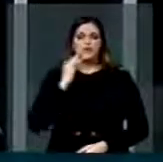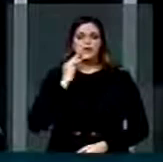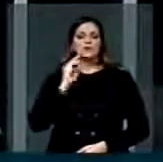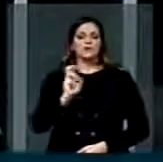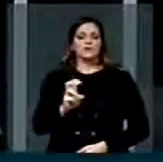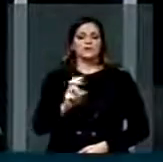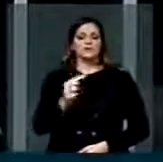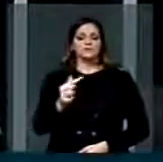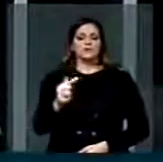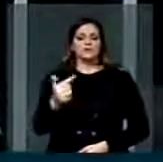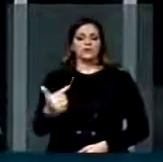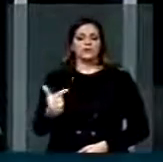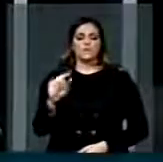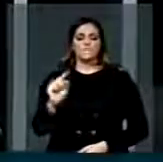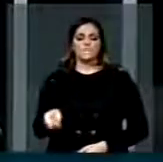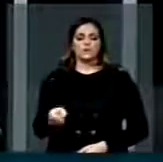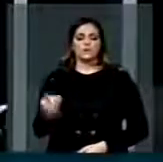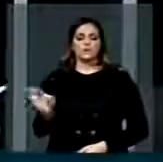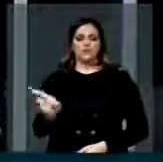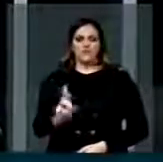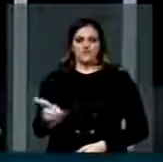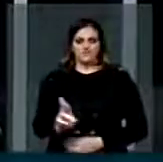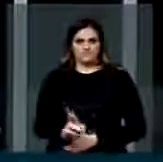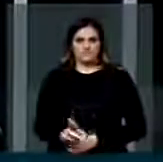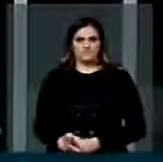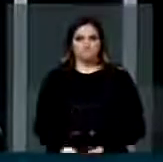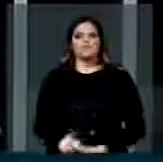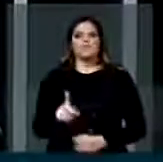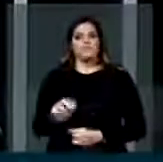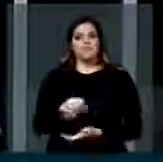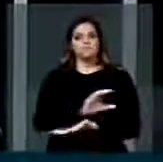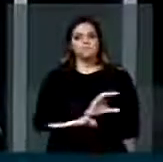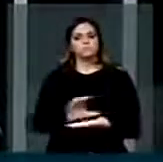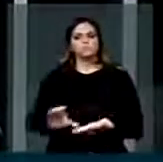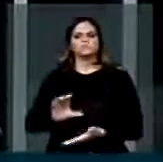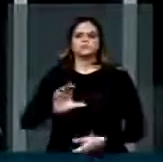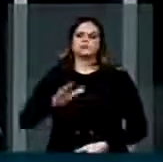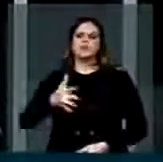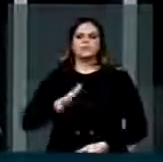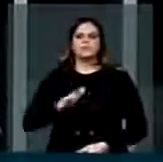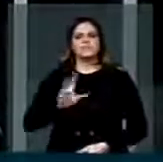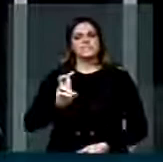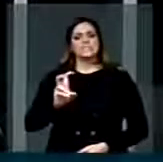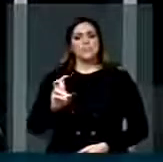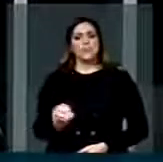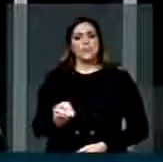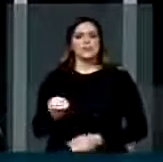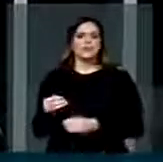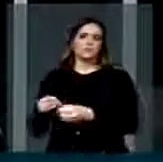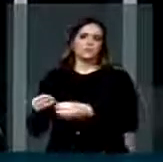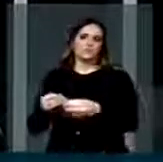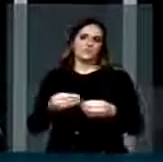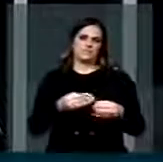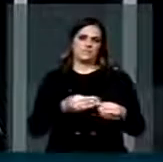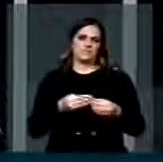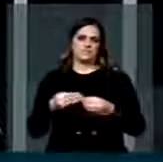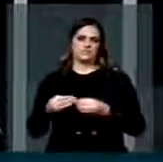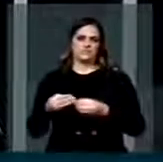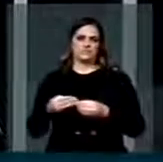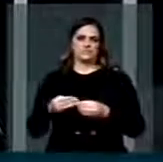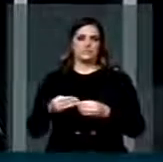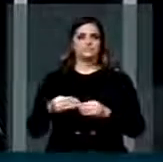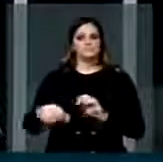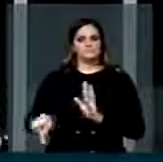572 mil reais destinado para cerca de 50 municípios do